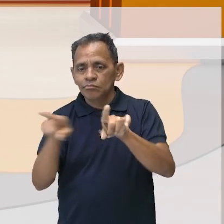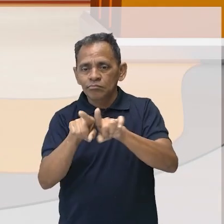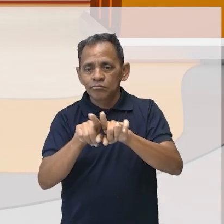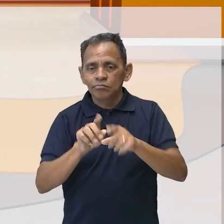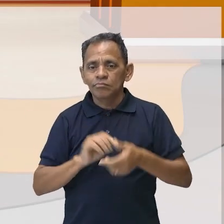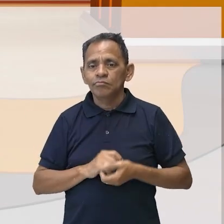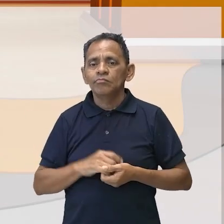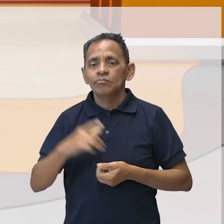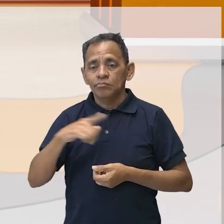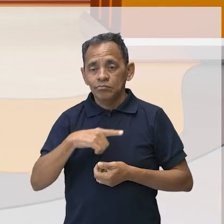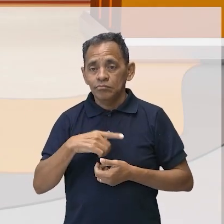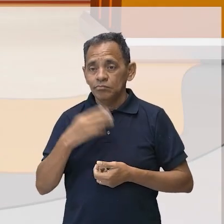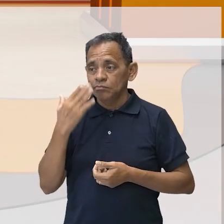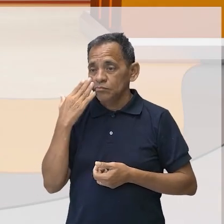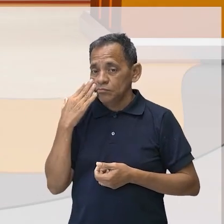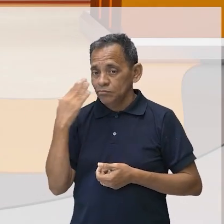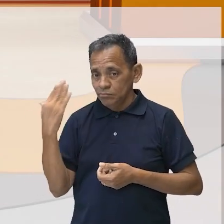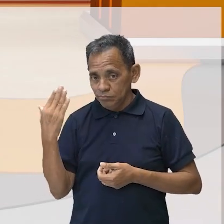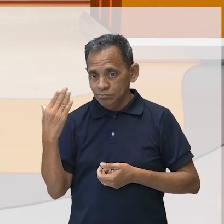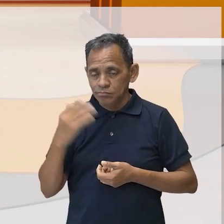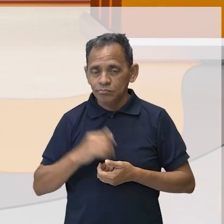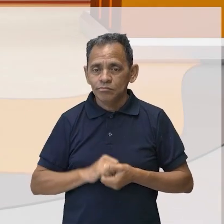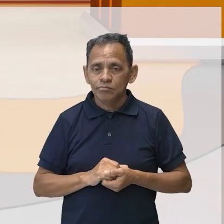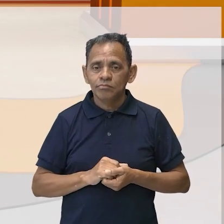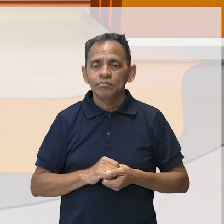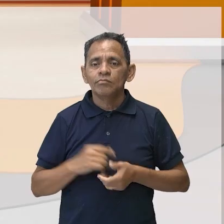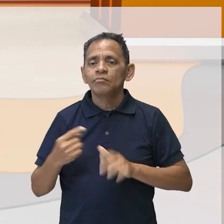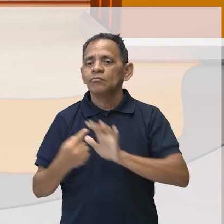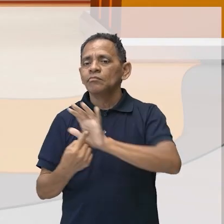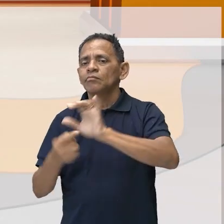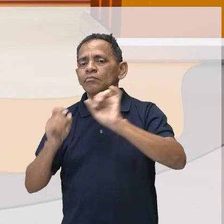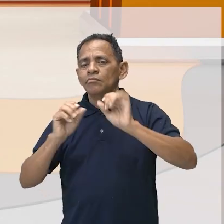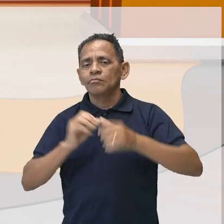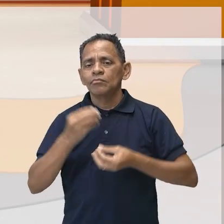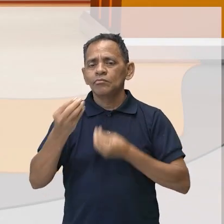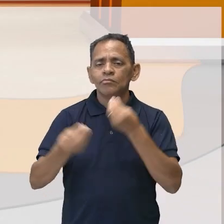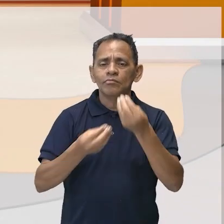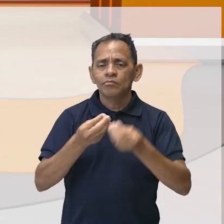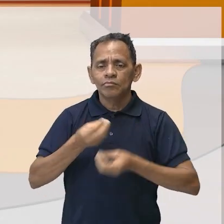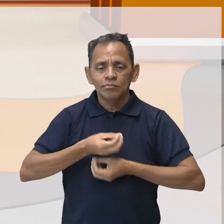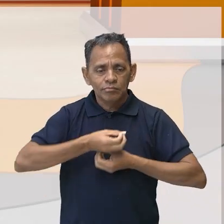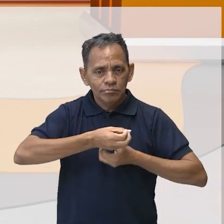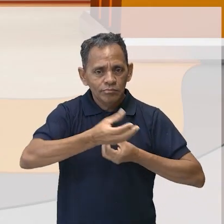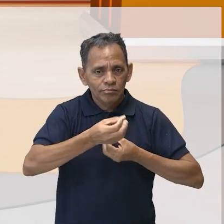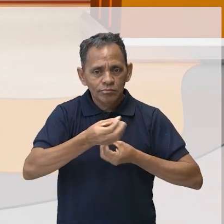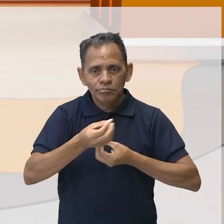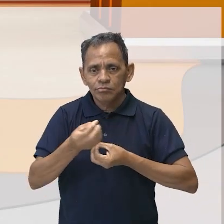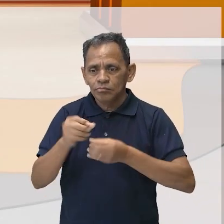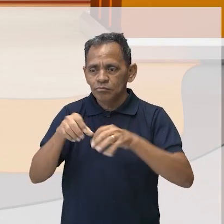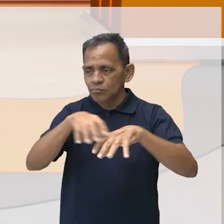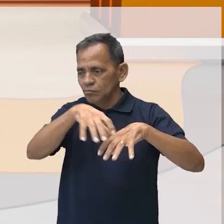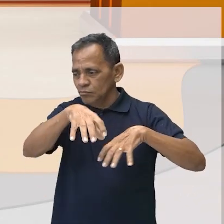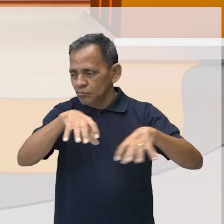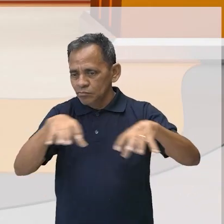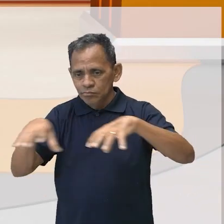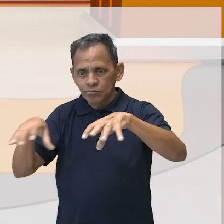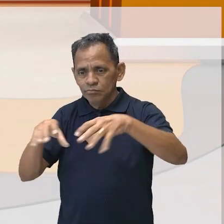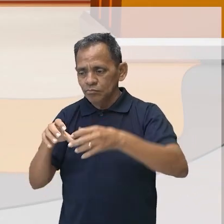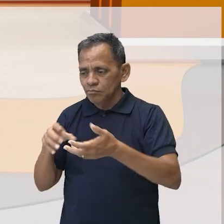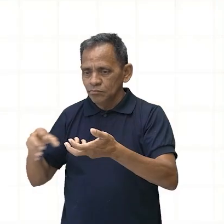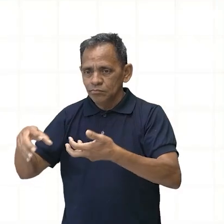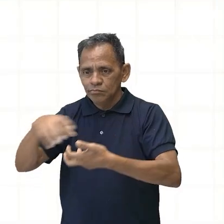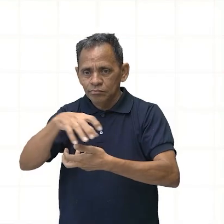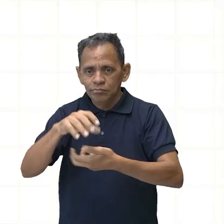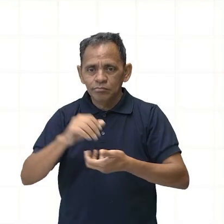tenho aqui um quadro que mostra para vocês como é essa distribuição da população urbana por continente. Acompanhe